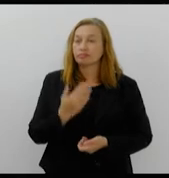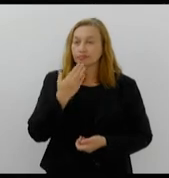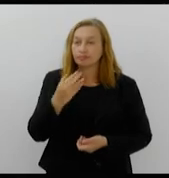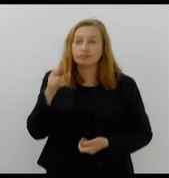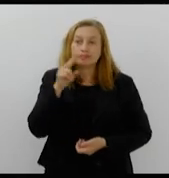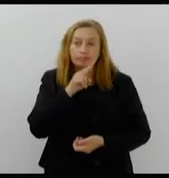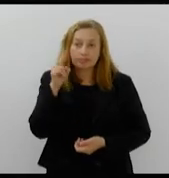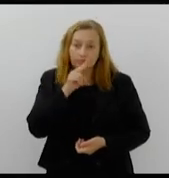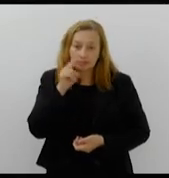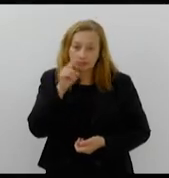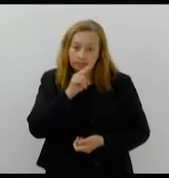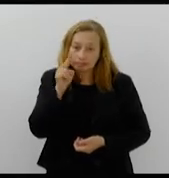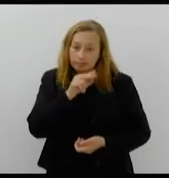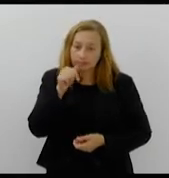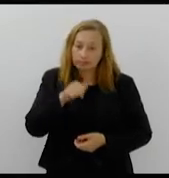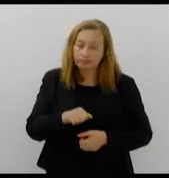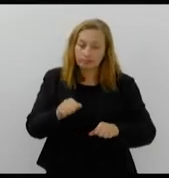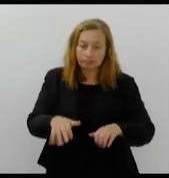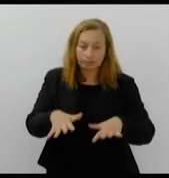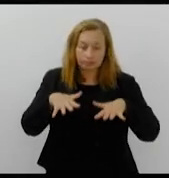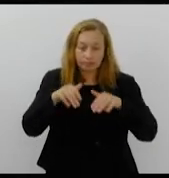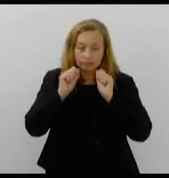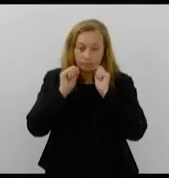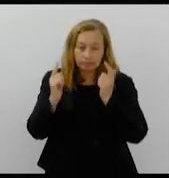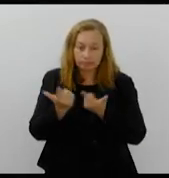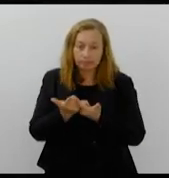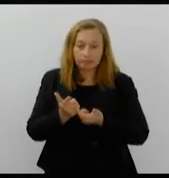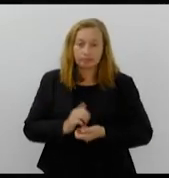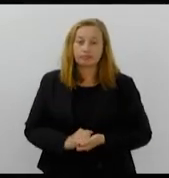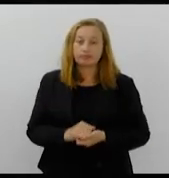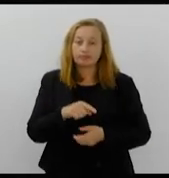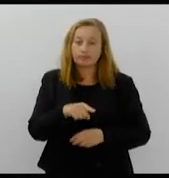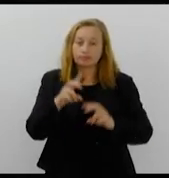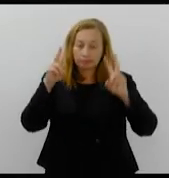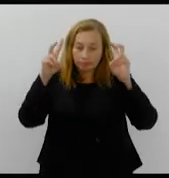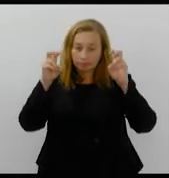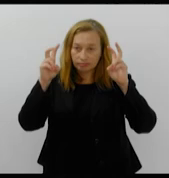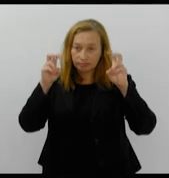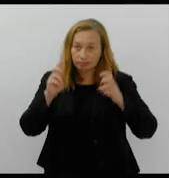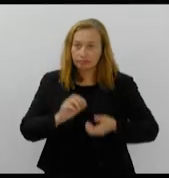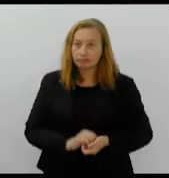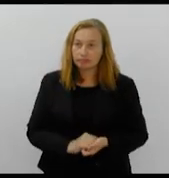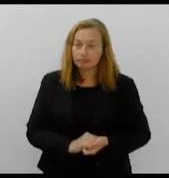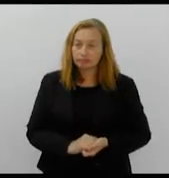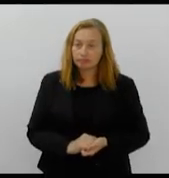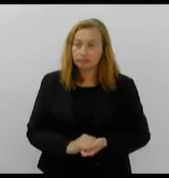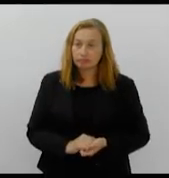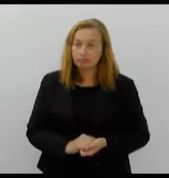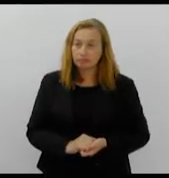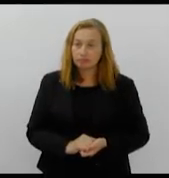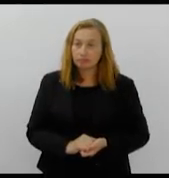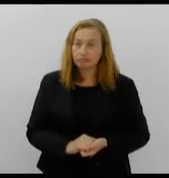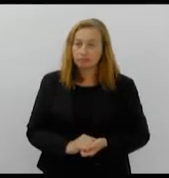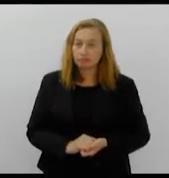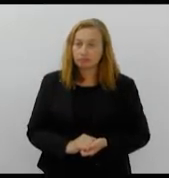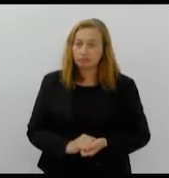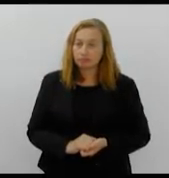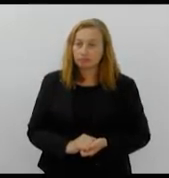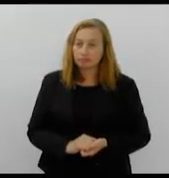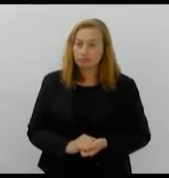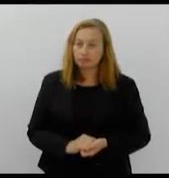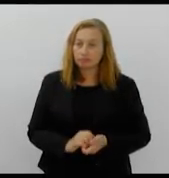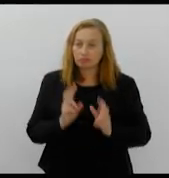aqui no plenário da Alerj, para que esse tema não seja um tema que vá